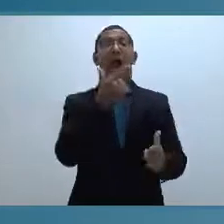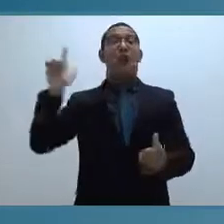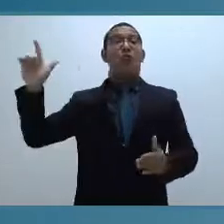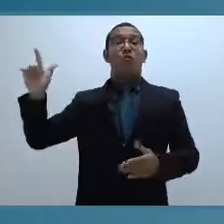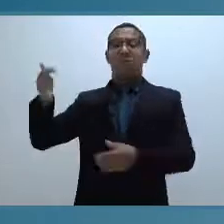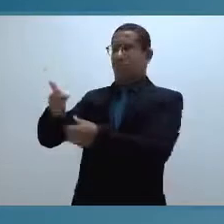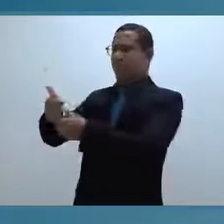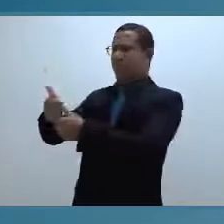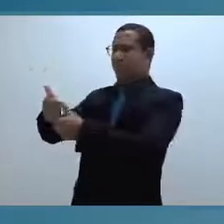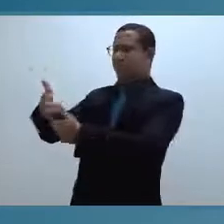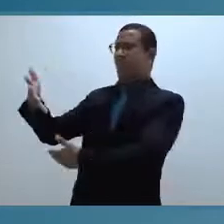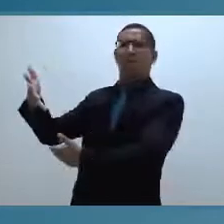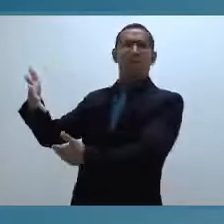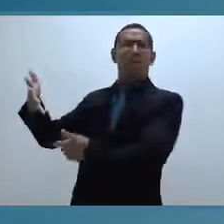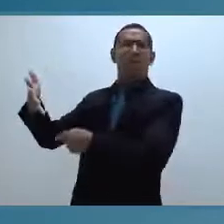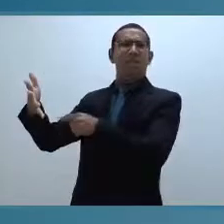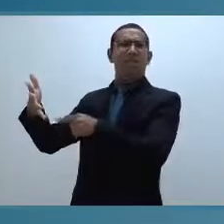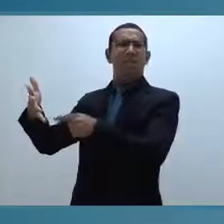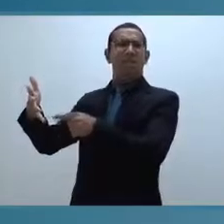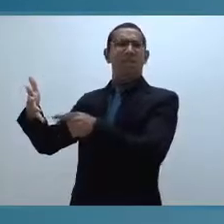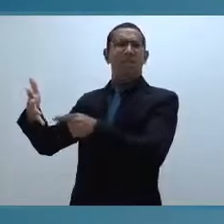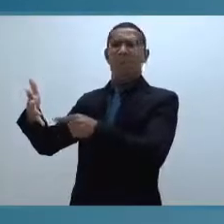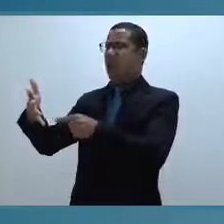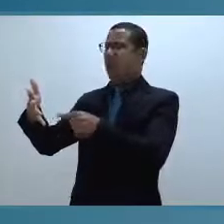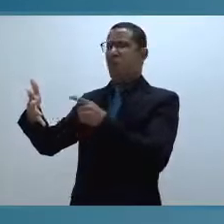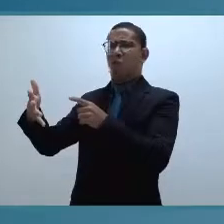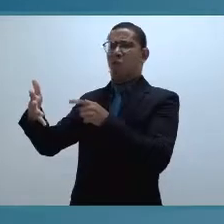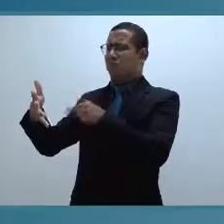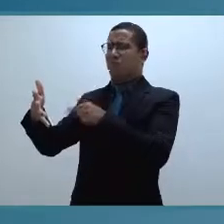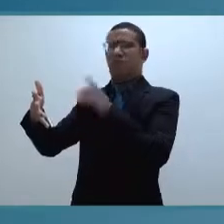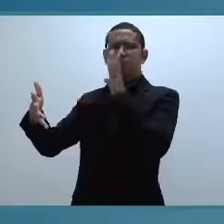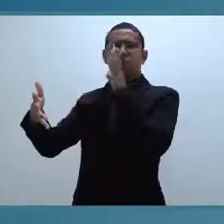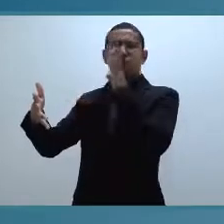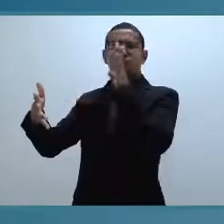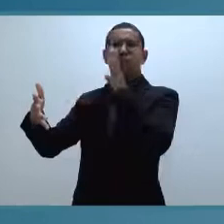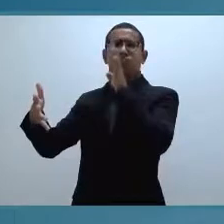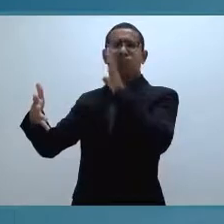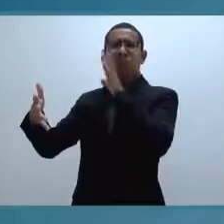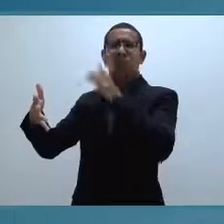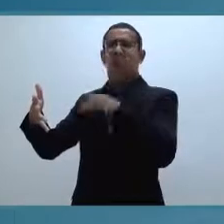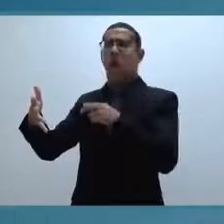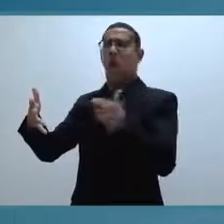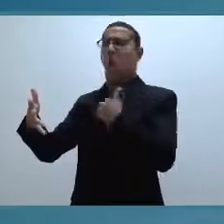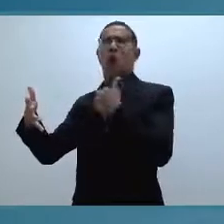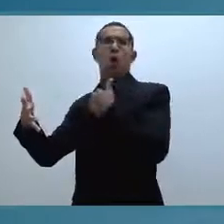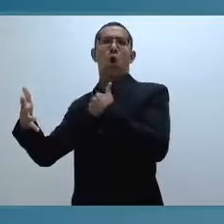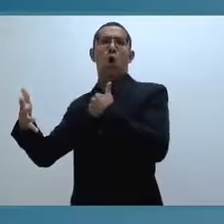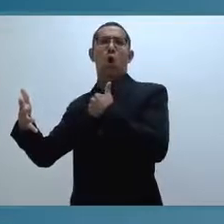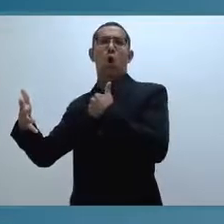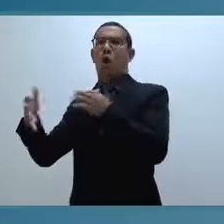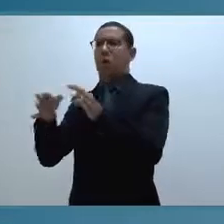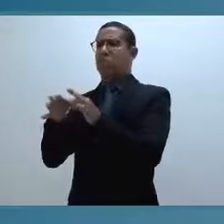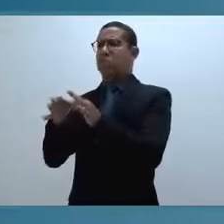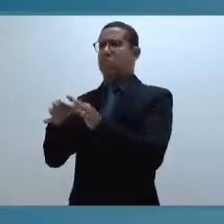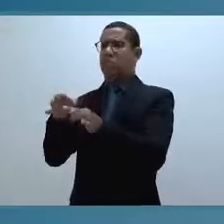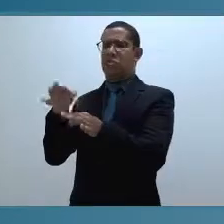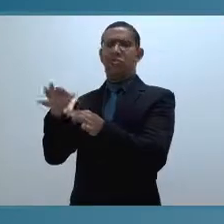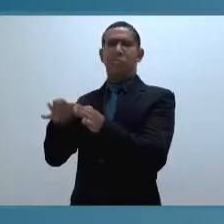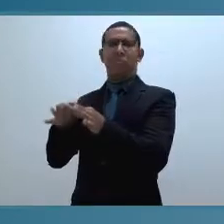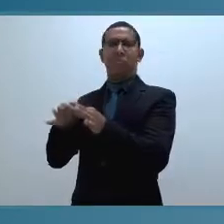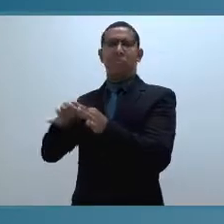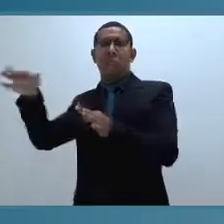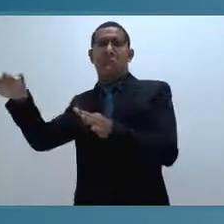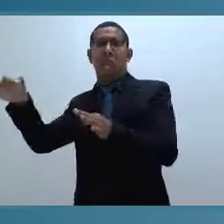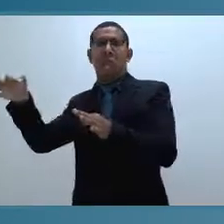50 quilômetros, não pode. Até 50 quilômetros do ponto inicial da cidade, pode. Então, essa nova